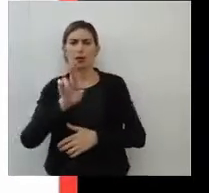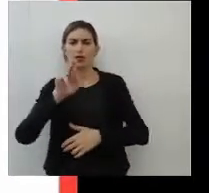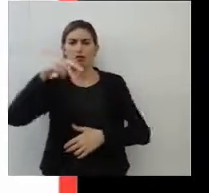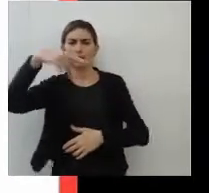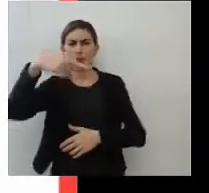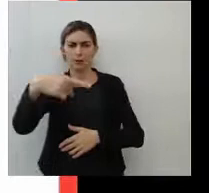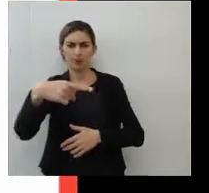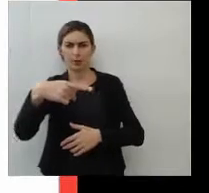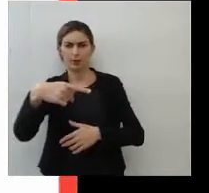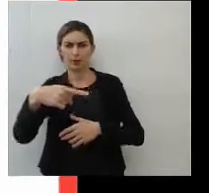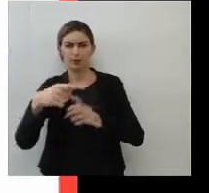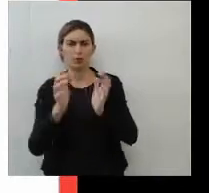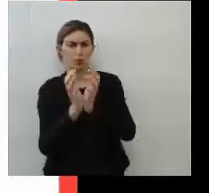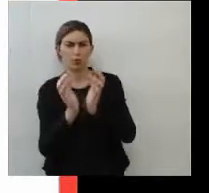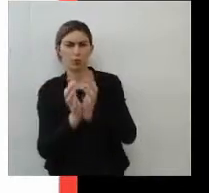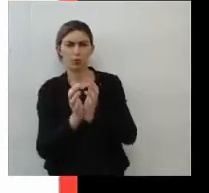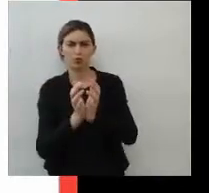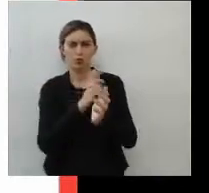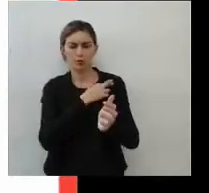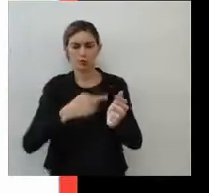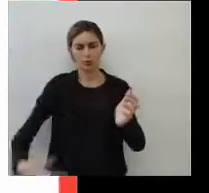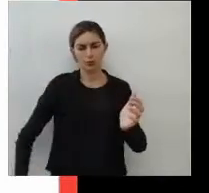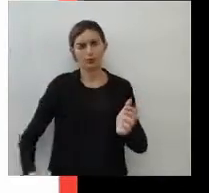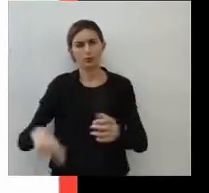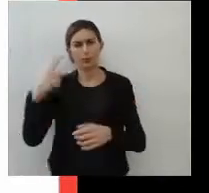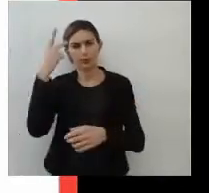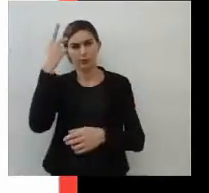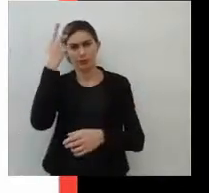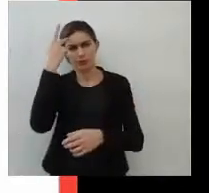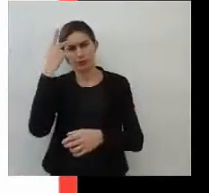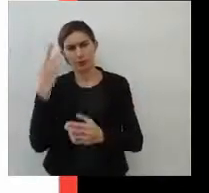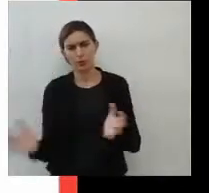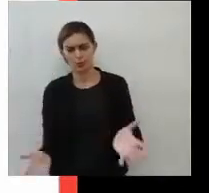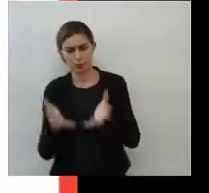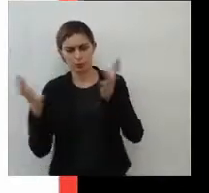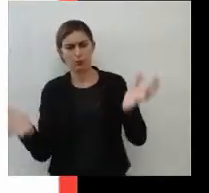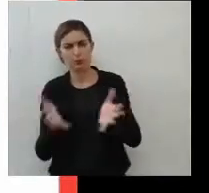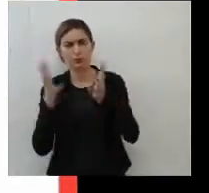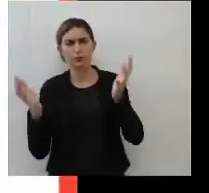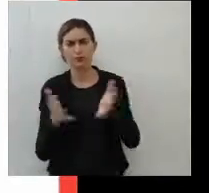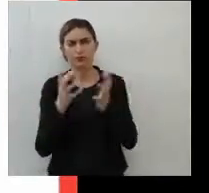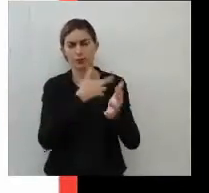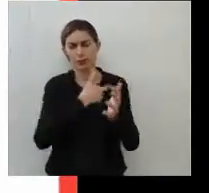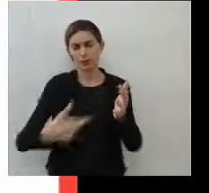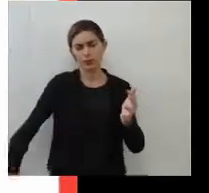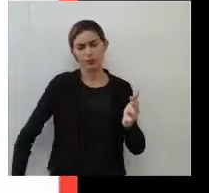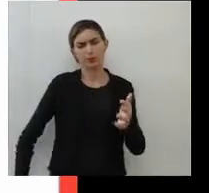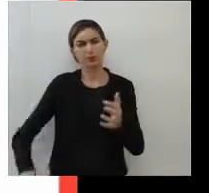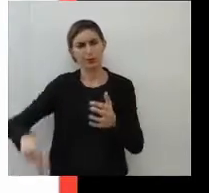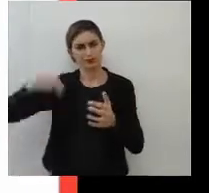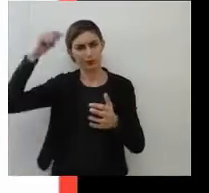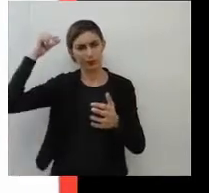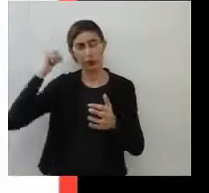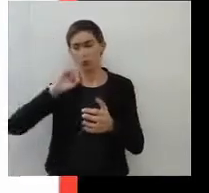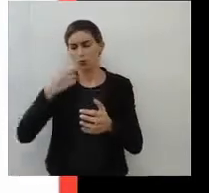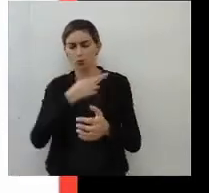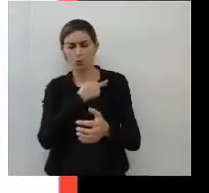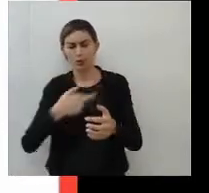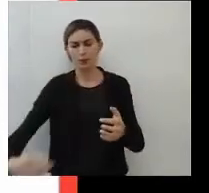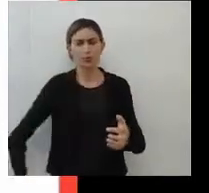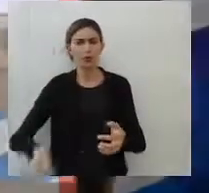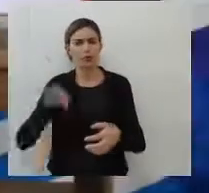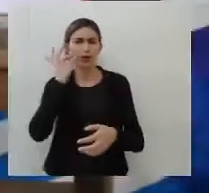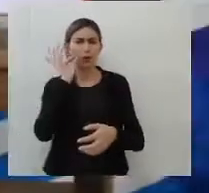Republicano Paulista, que vai ganhar muita força, principalmente durante a chamada República Velha ou República do